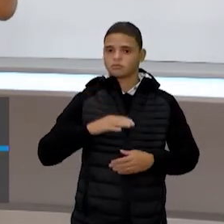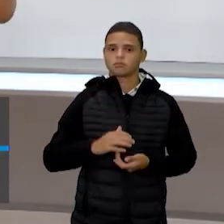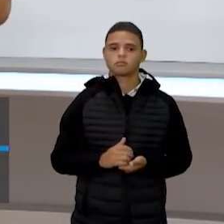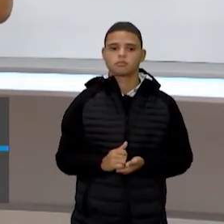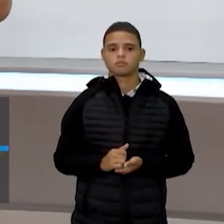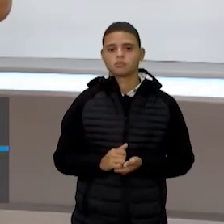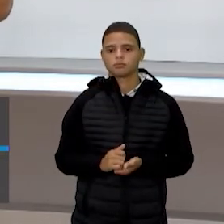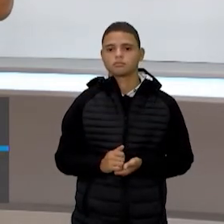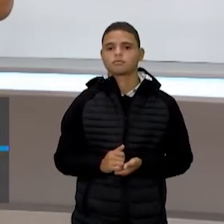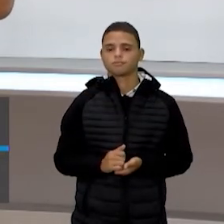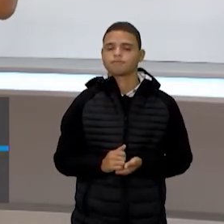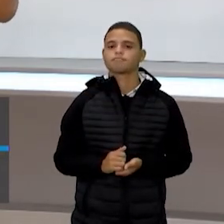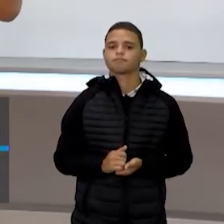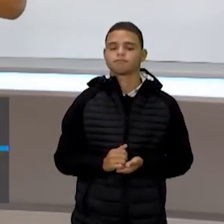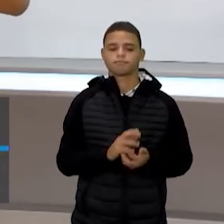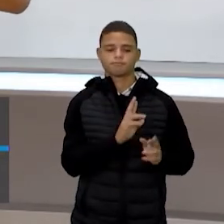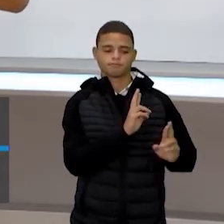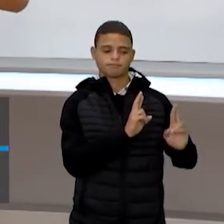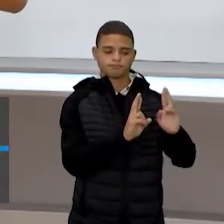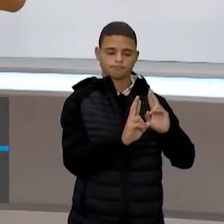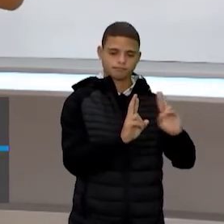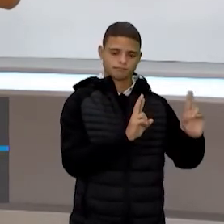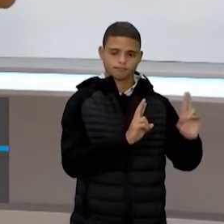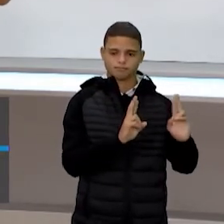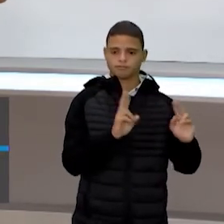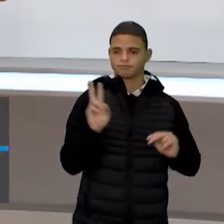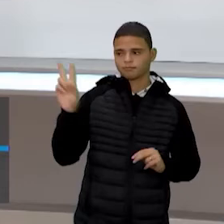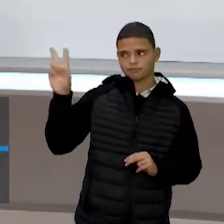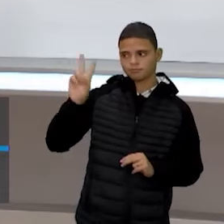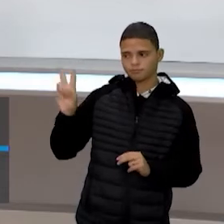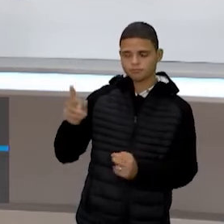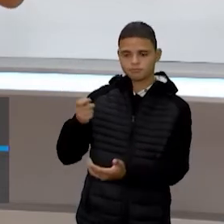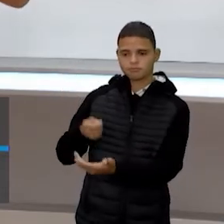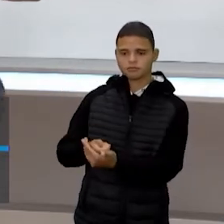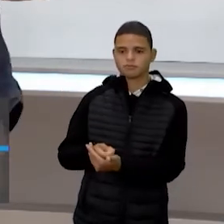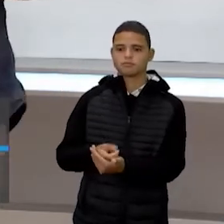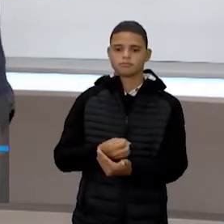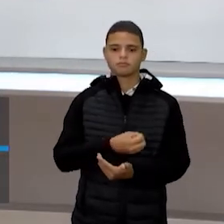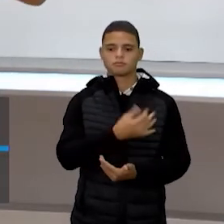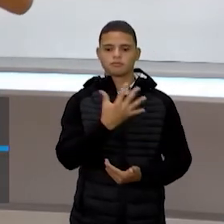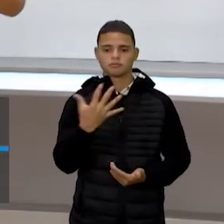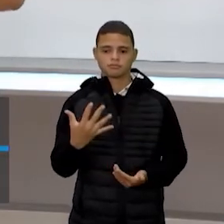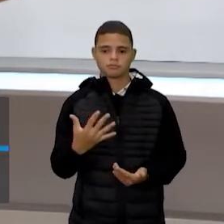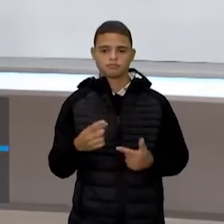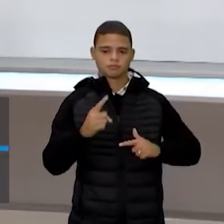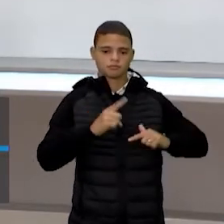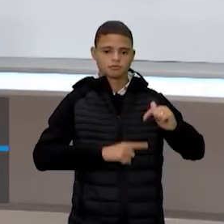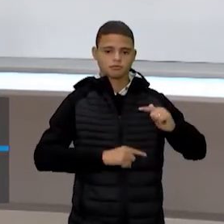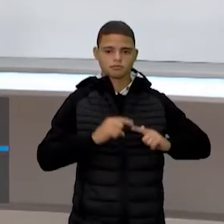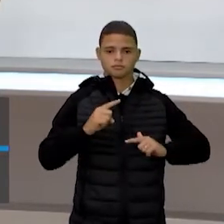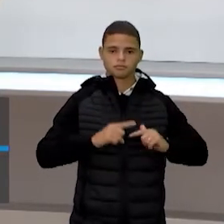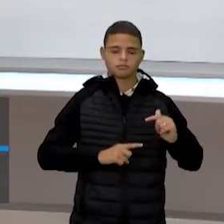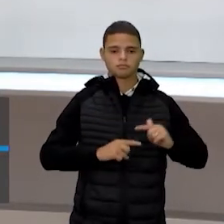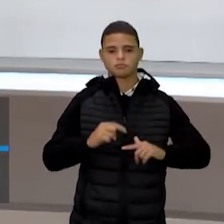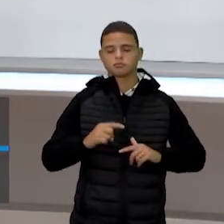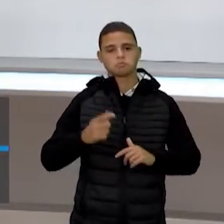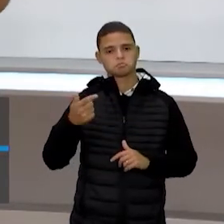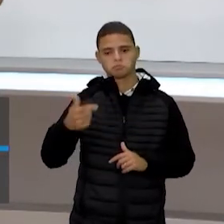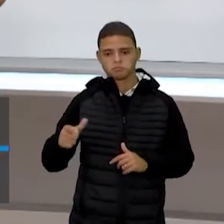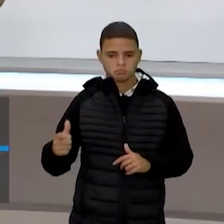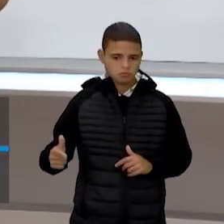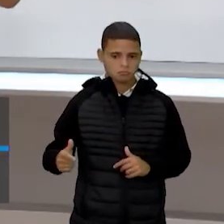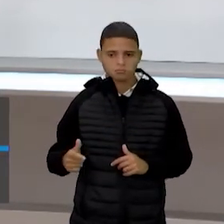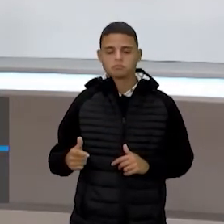produto, a relação, né, entre o valor a ser pago e a quantidade de produto, obviamente, se não houver nenhum desconto,